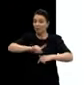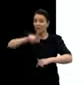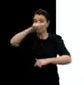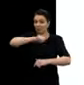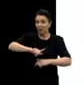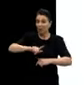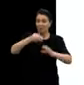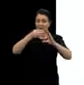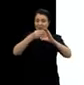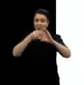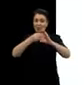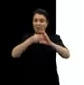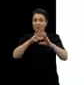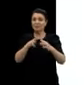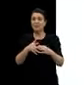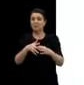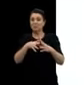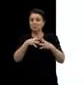morrendo.